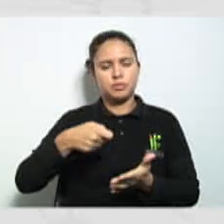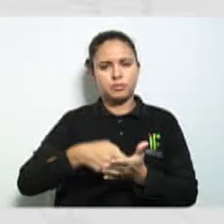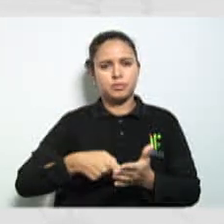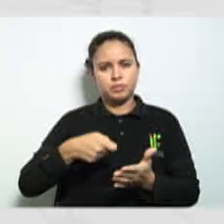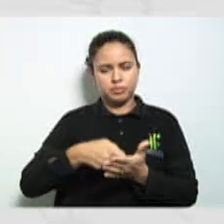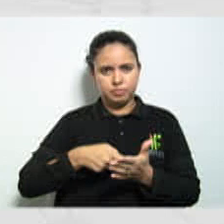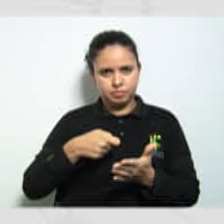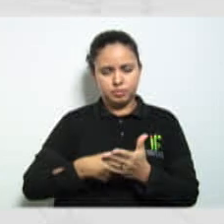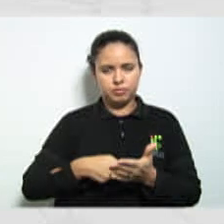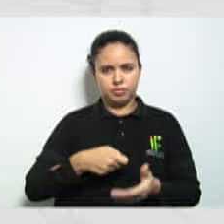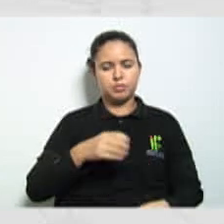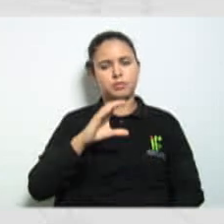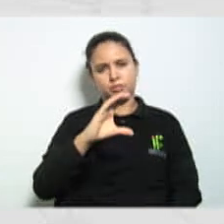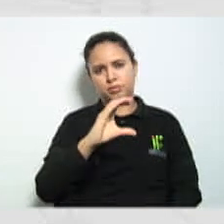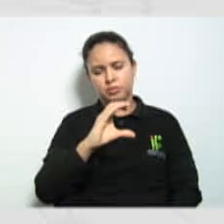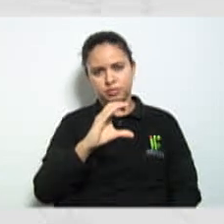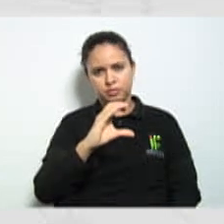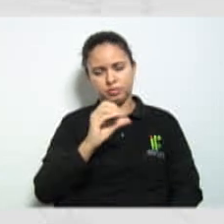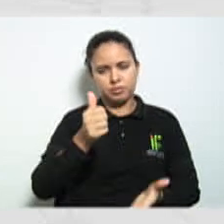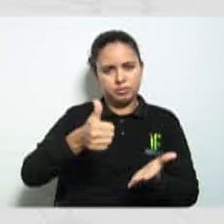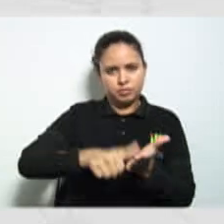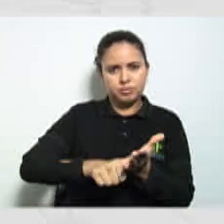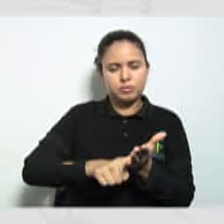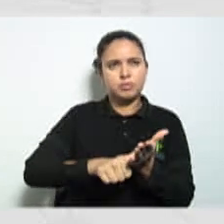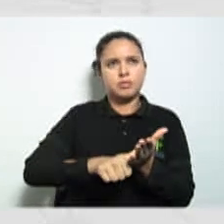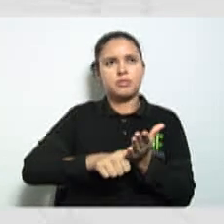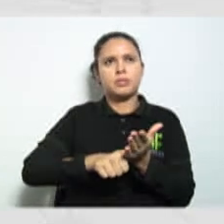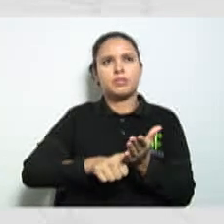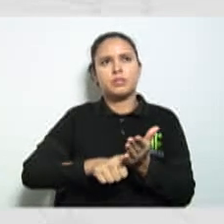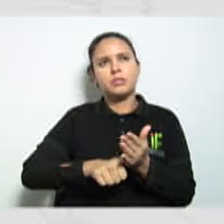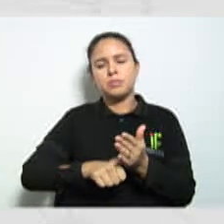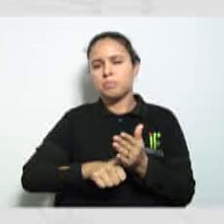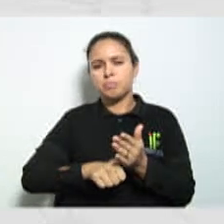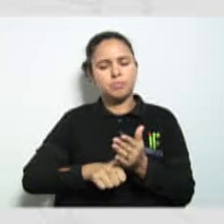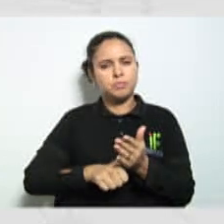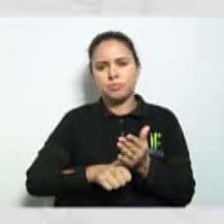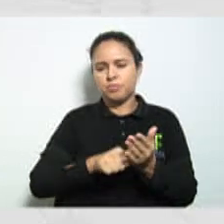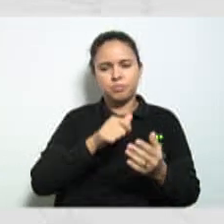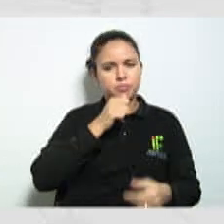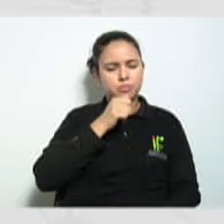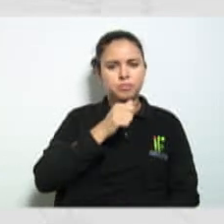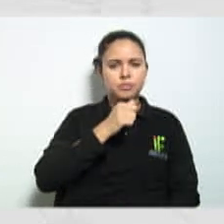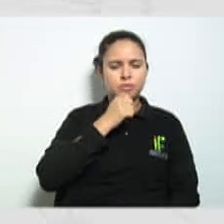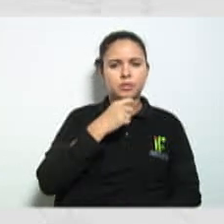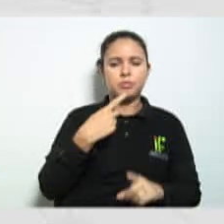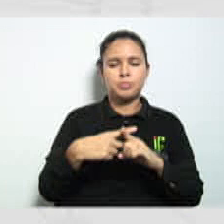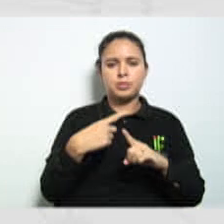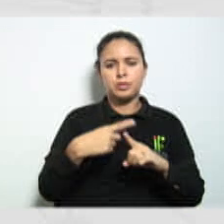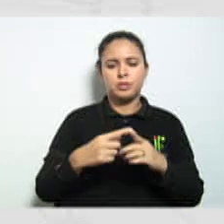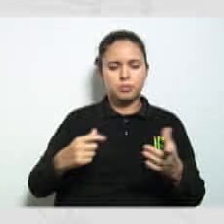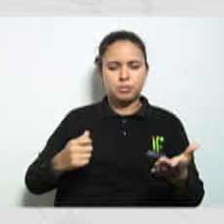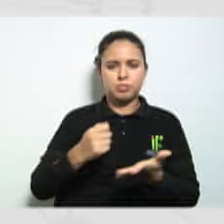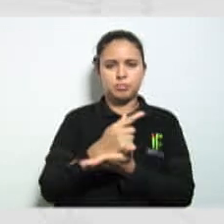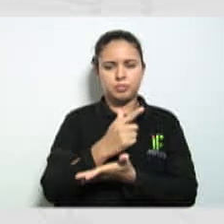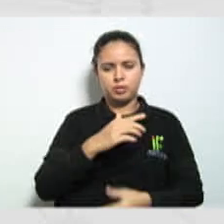obrigação com cooperado? Não, porque nós compramos essa polpa de fruta de